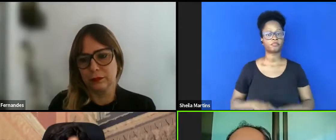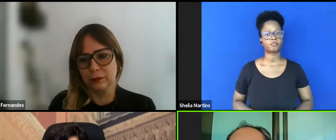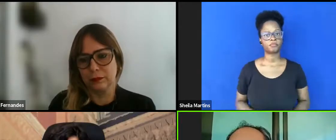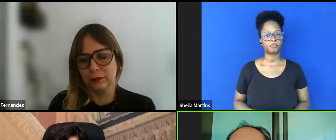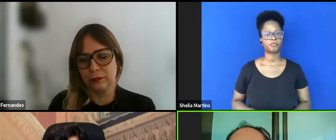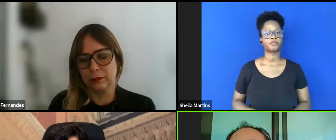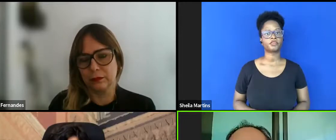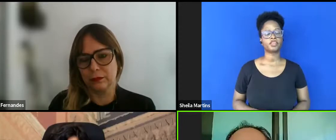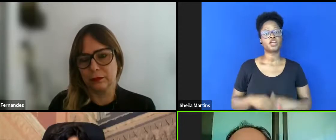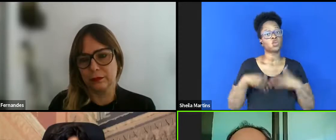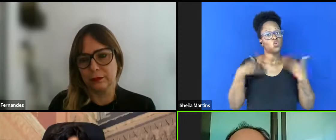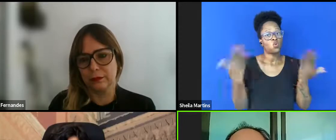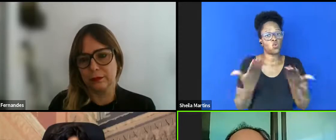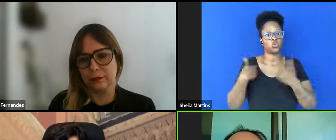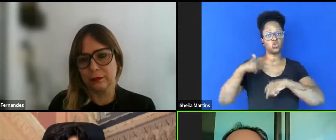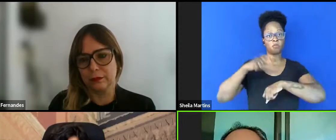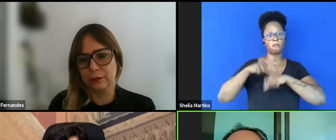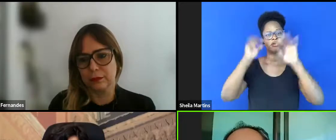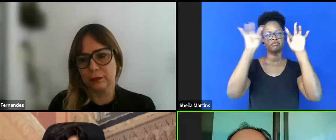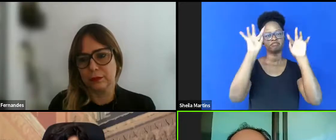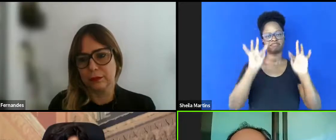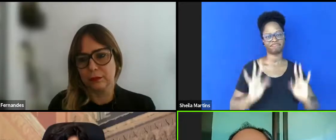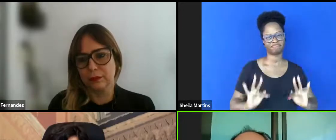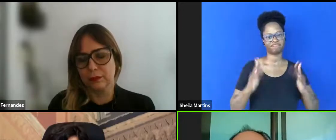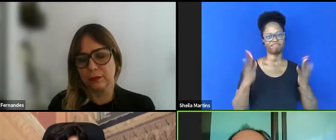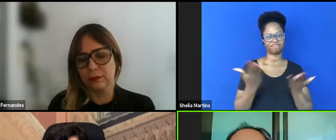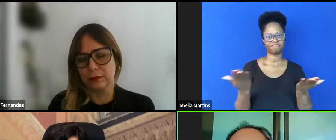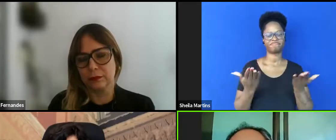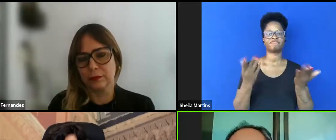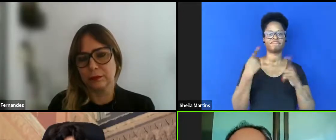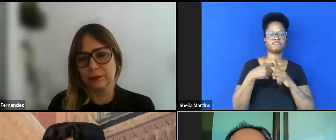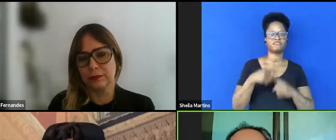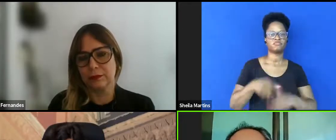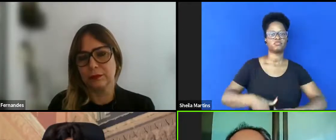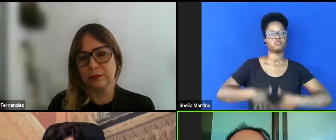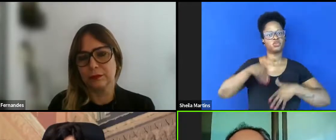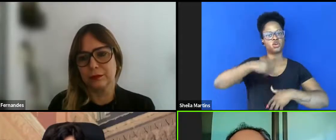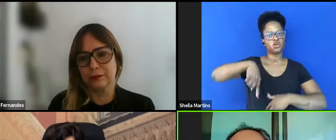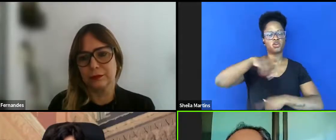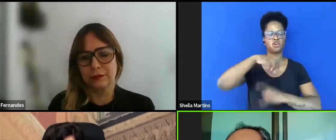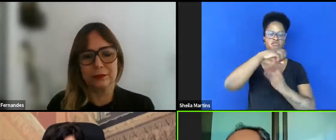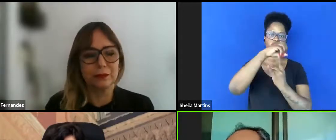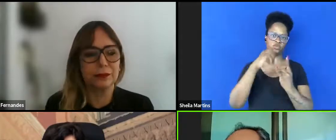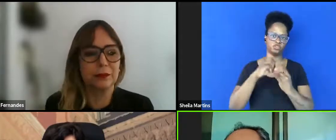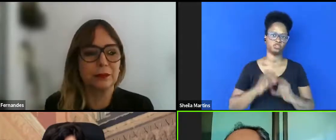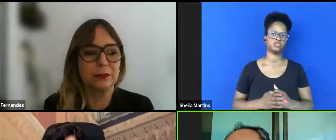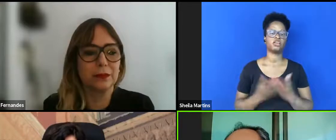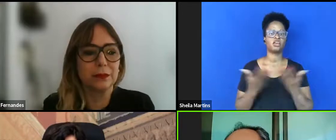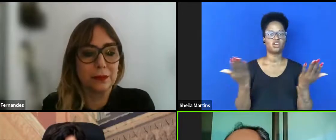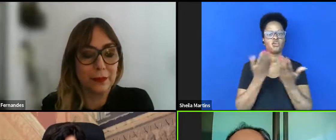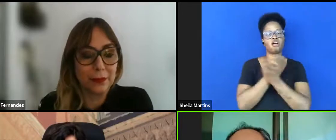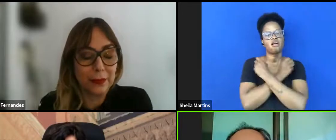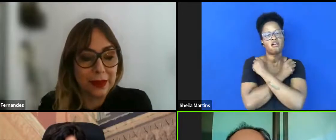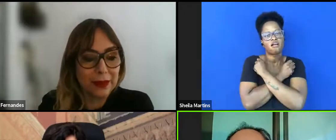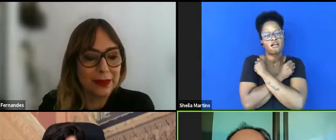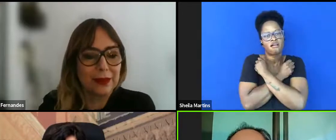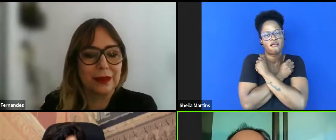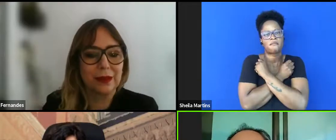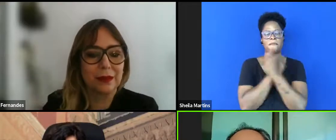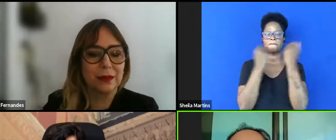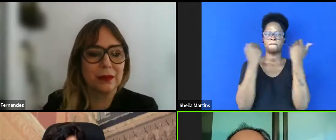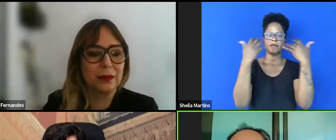e hoje é um momento de muita felicidade, de muito orgulho para nós aqui da Fiocruz. Vou deixar meu grande abraço e